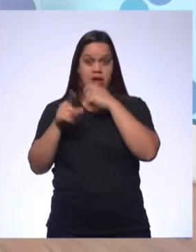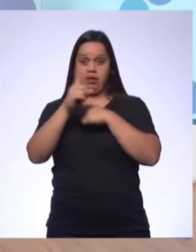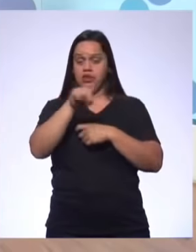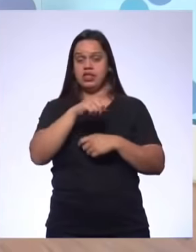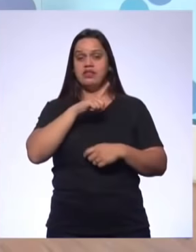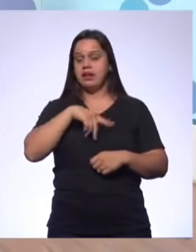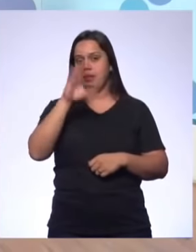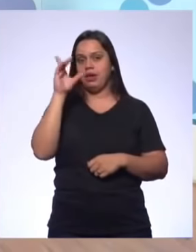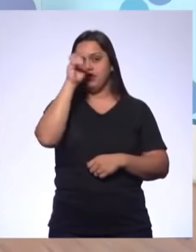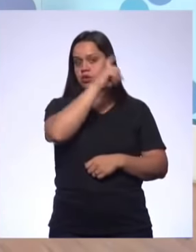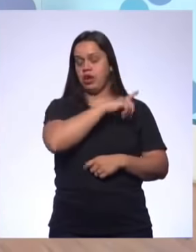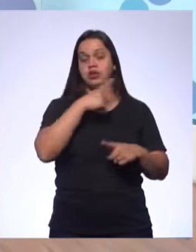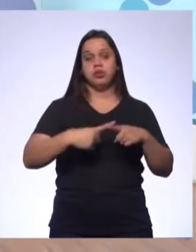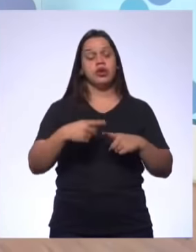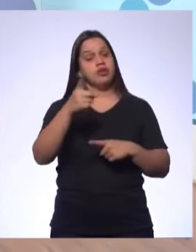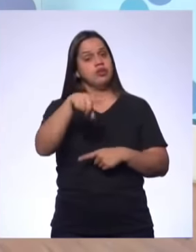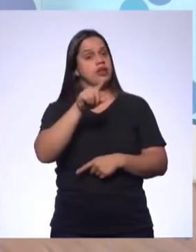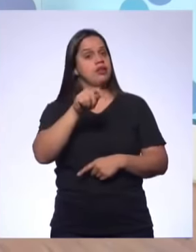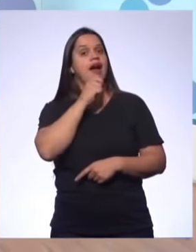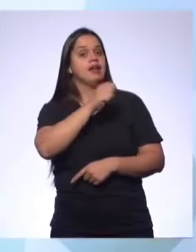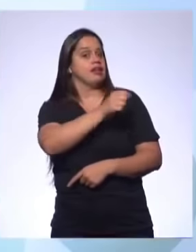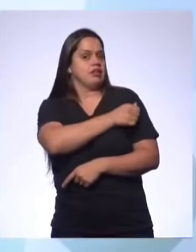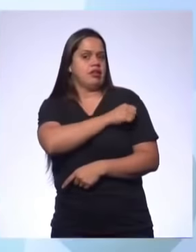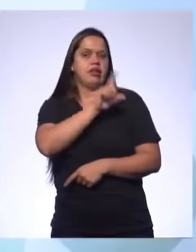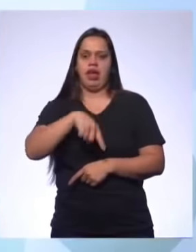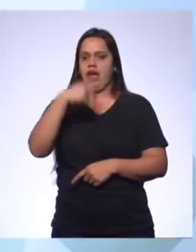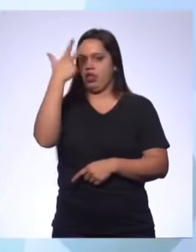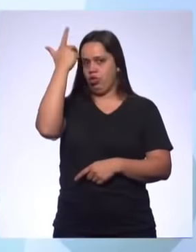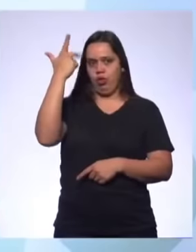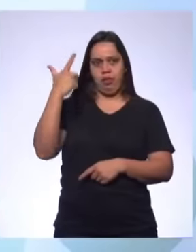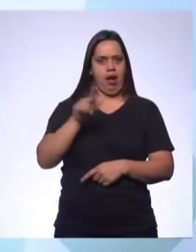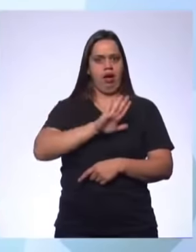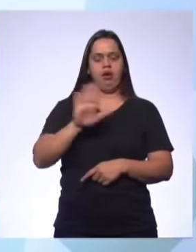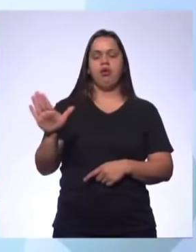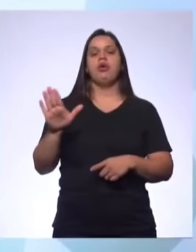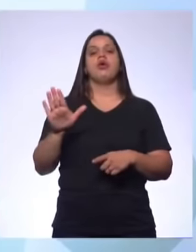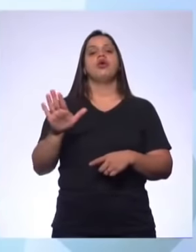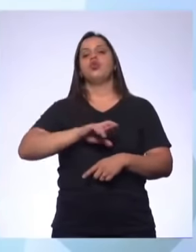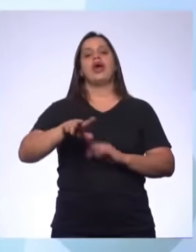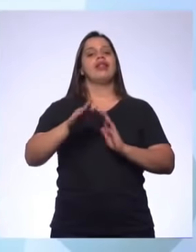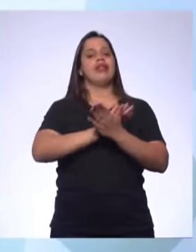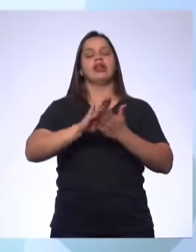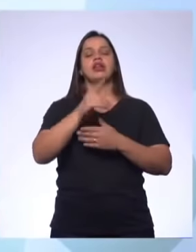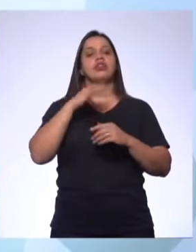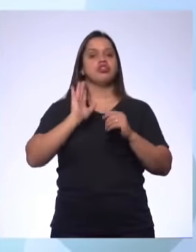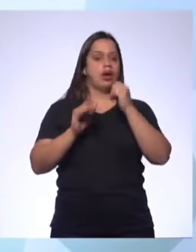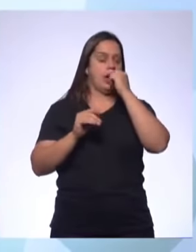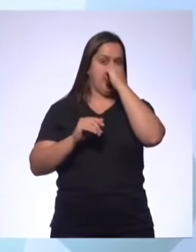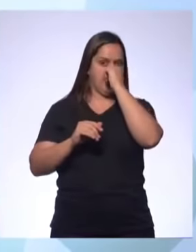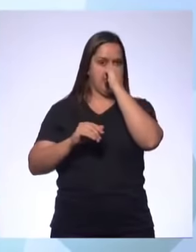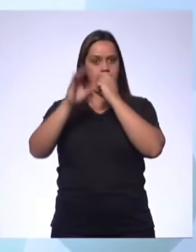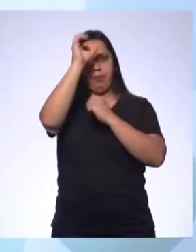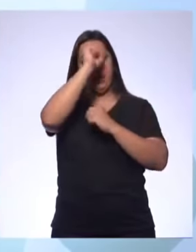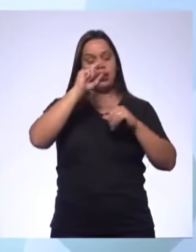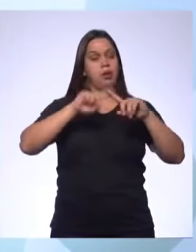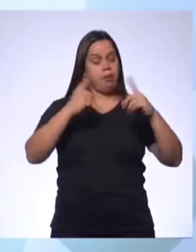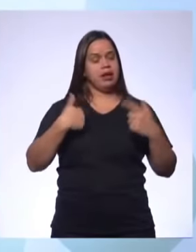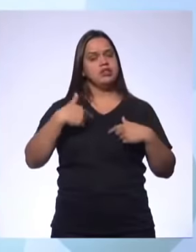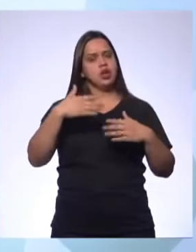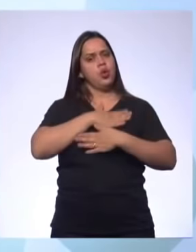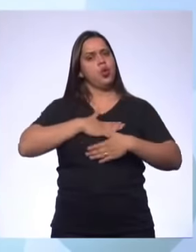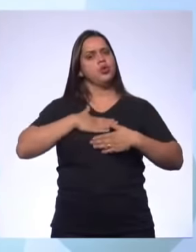de dificuldade, porque vocês estão no 6º ano, que é super natural, tá? Nada além do que a gente não aprendeu. Mas eu gostei do raciocínio. Então, nós